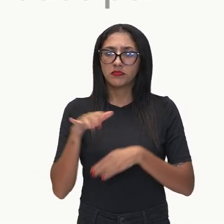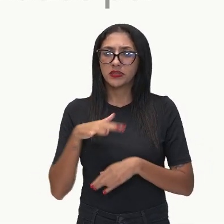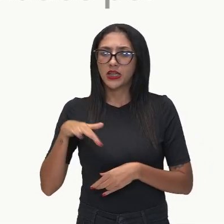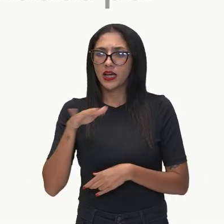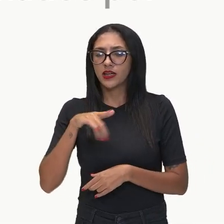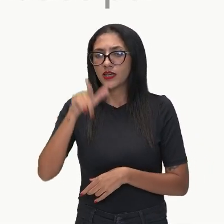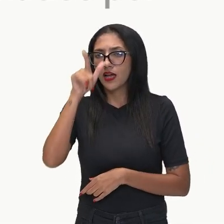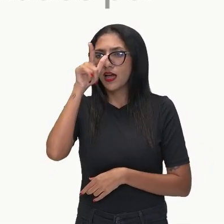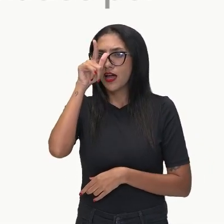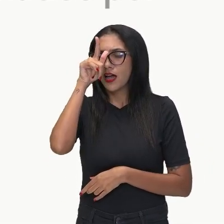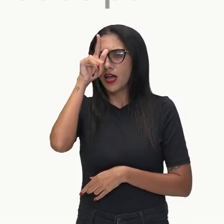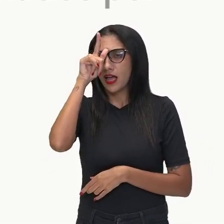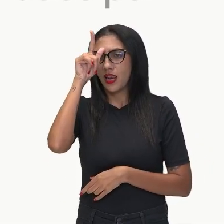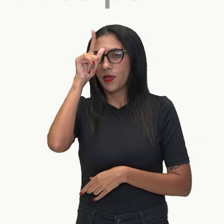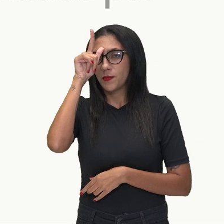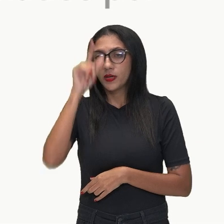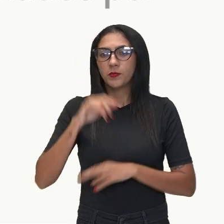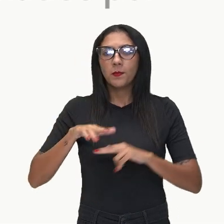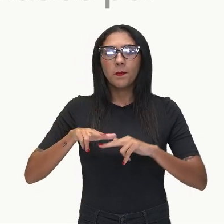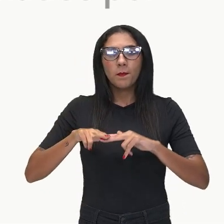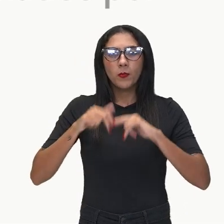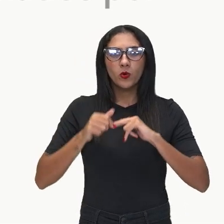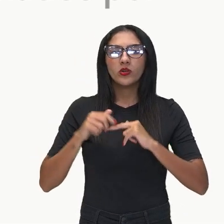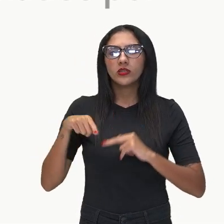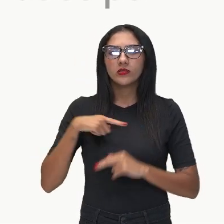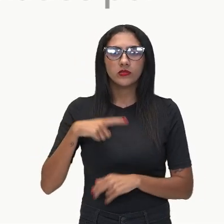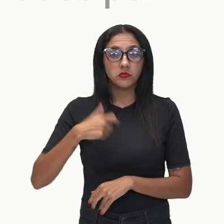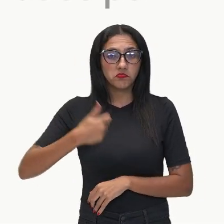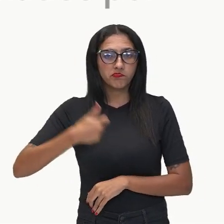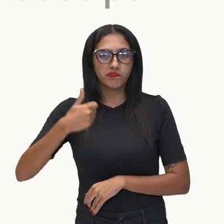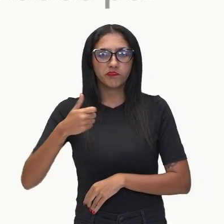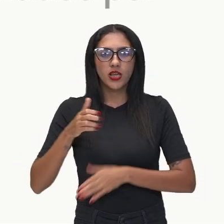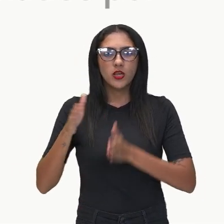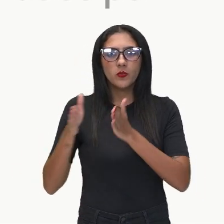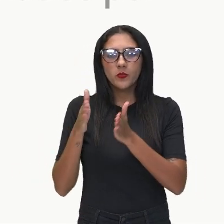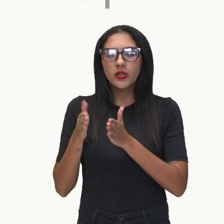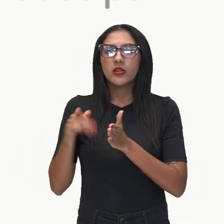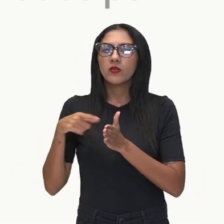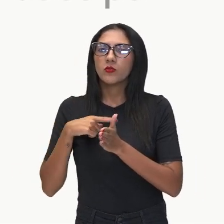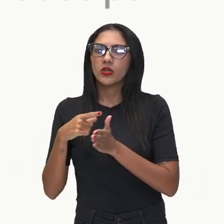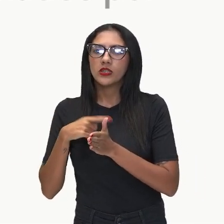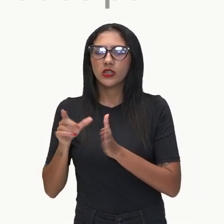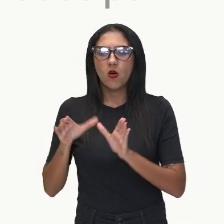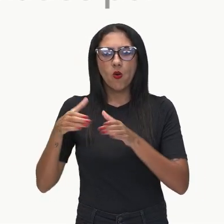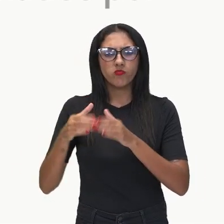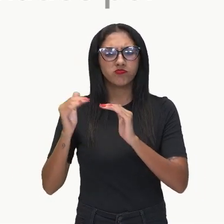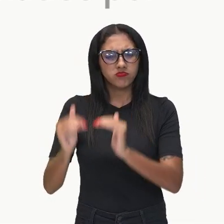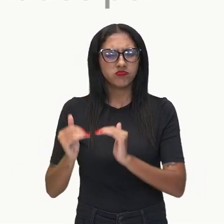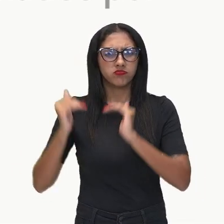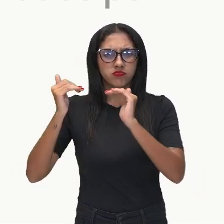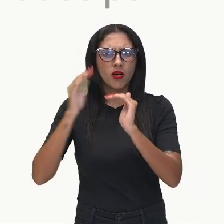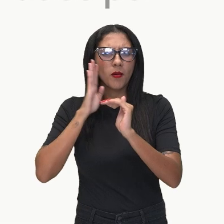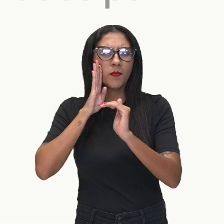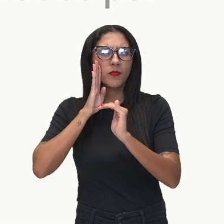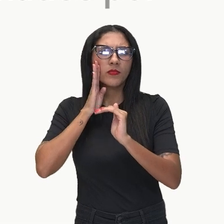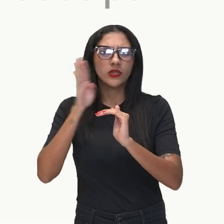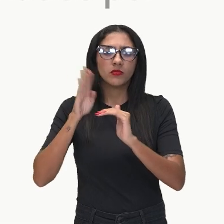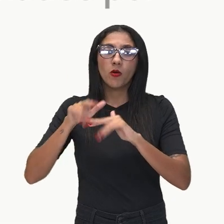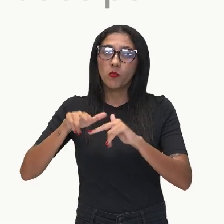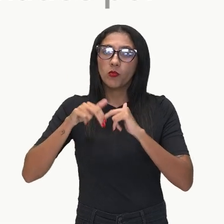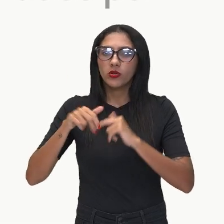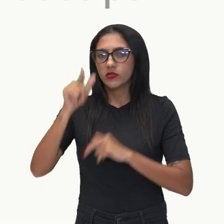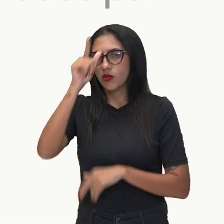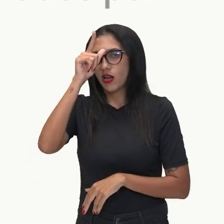Então na primeira supremacia do eixo, nessa primeira fase, nós tínhamos ali aquele lado que se destacava a Alemanha como líder,